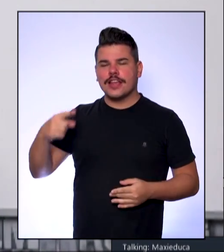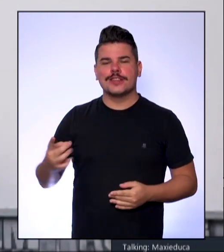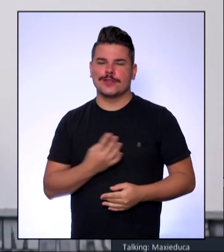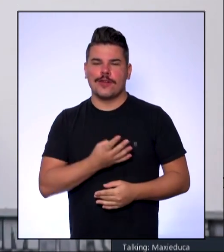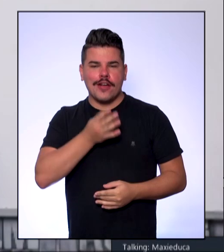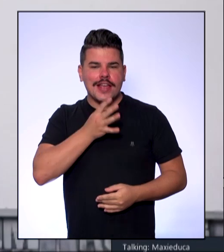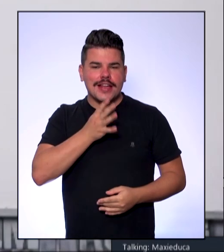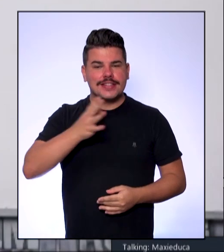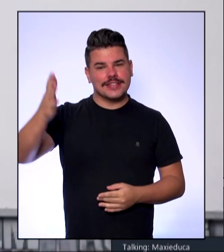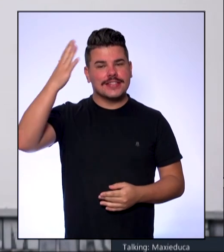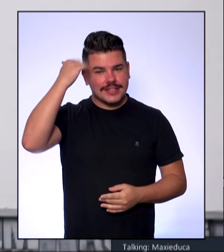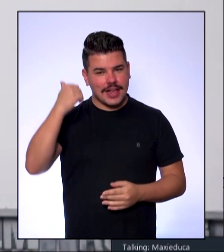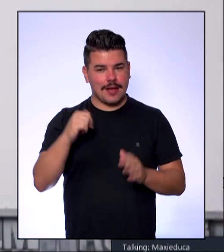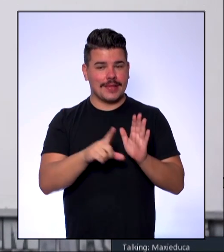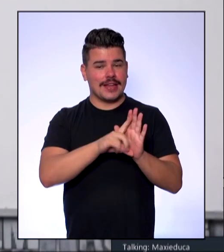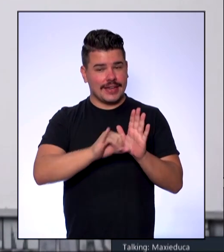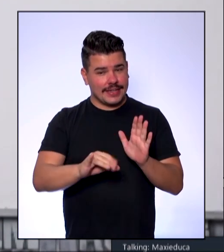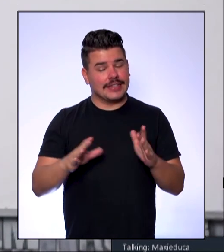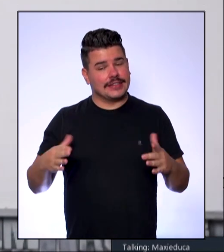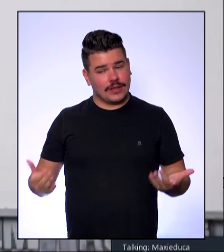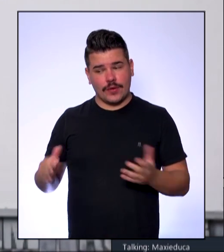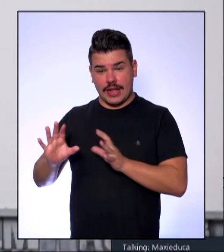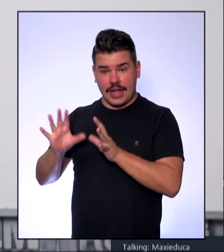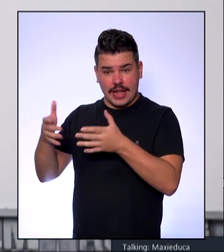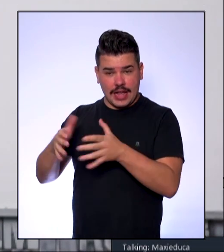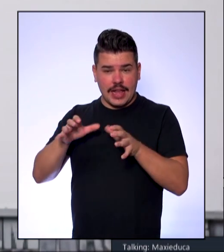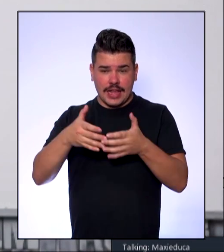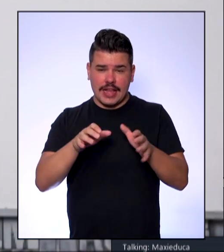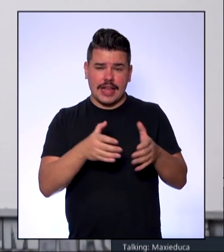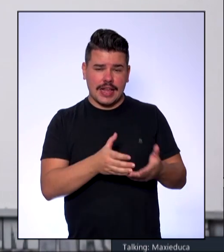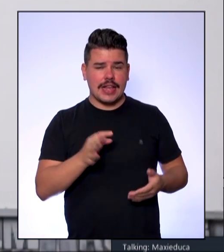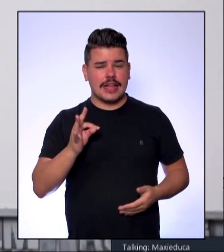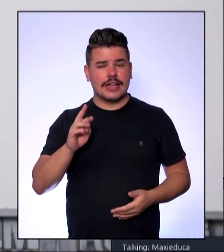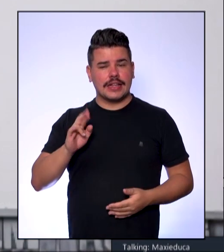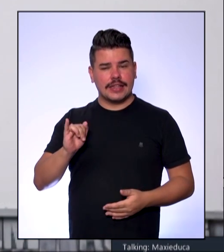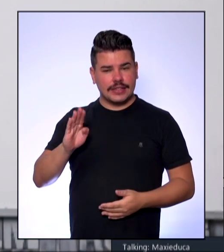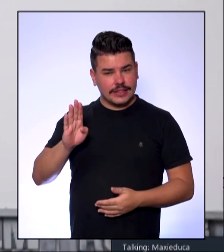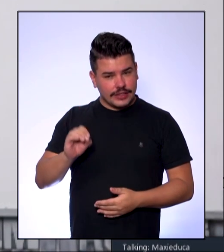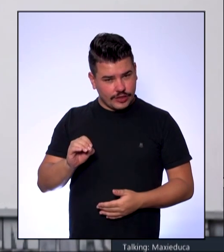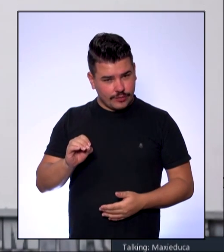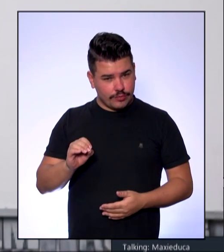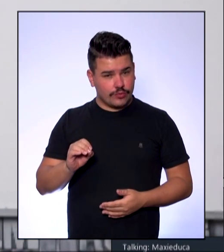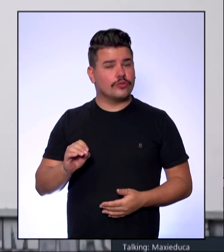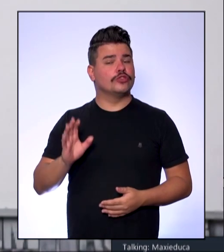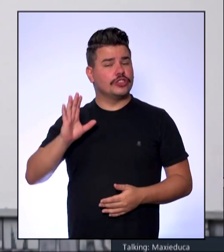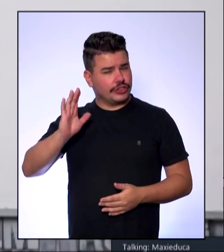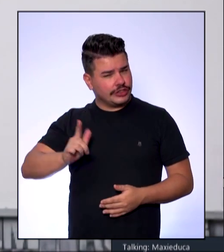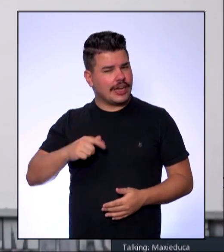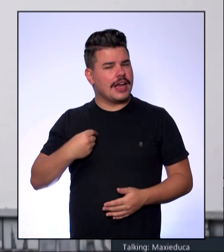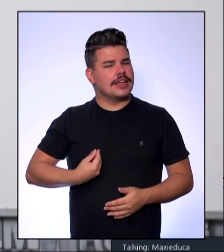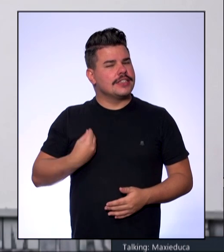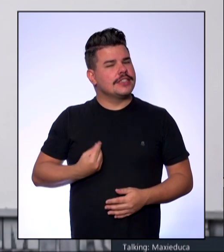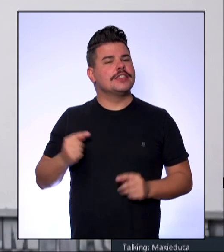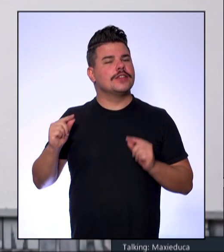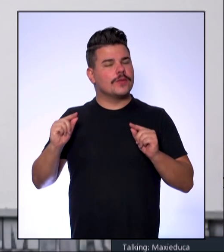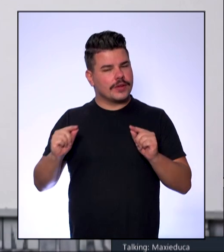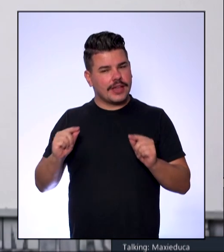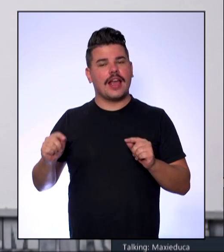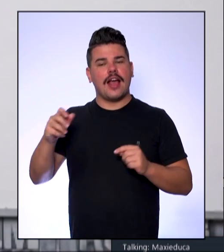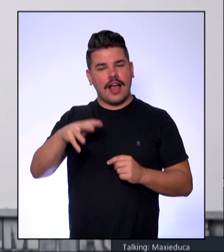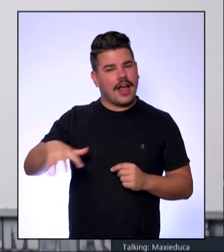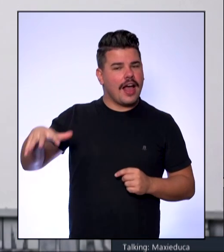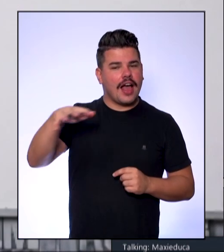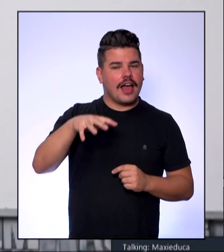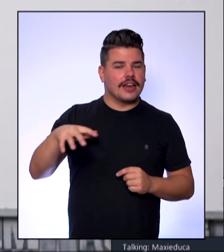Estas tribos já possuíam, olha só, um negócio chamado de